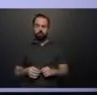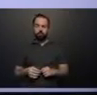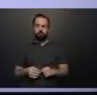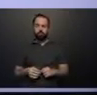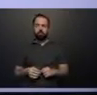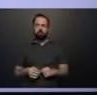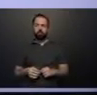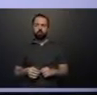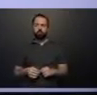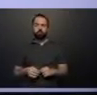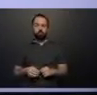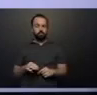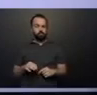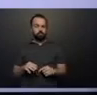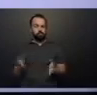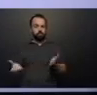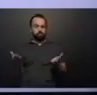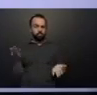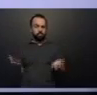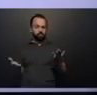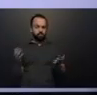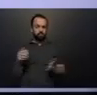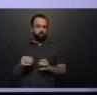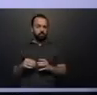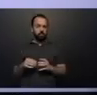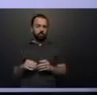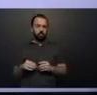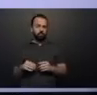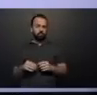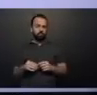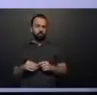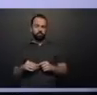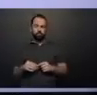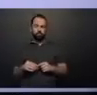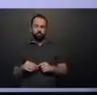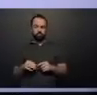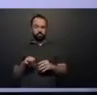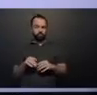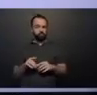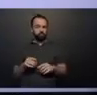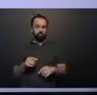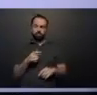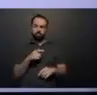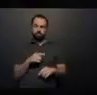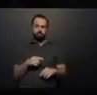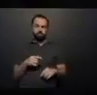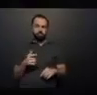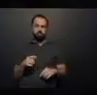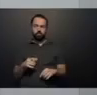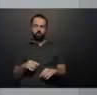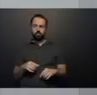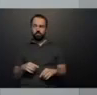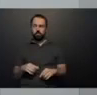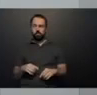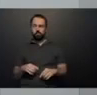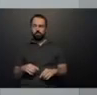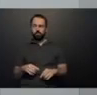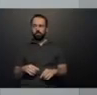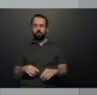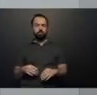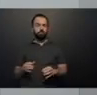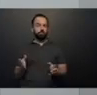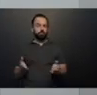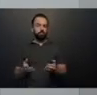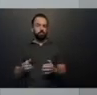de vidro. E a outra balança é uma balança analítica também, mas sem essa cúpula. Olá, pessoal. Nessa aula,